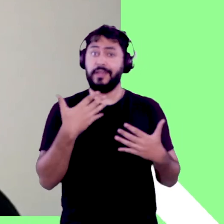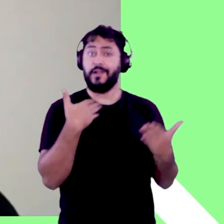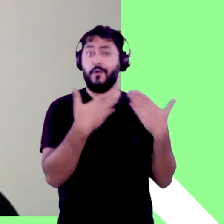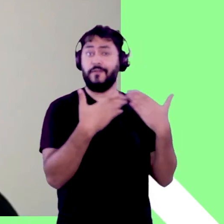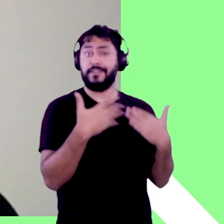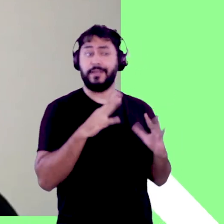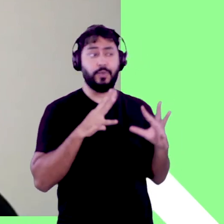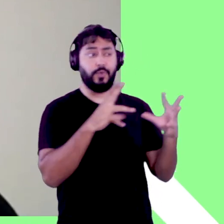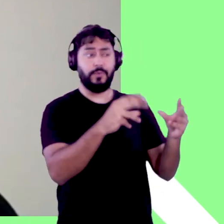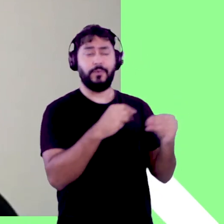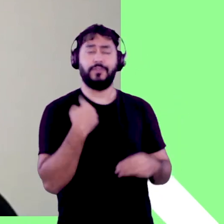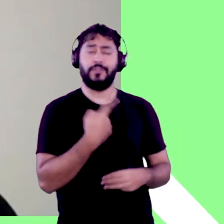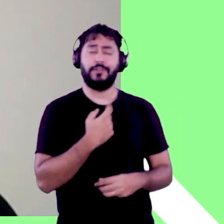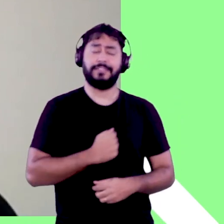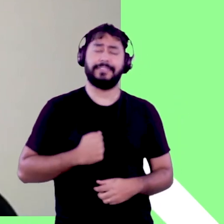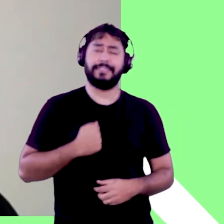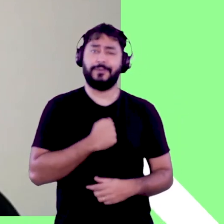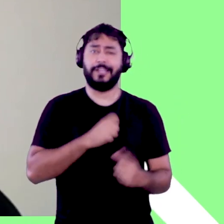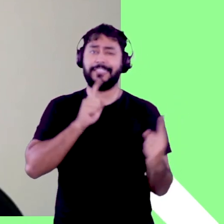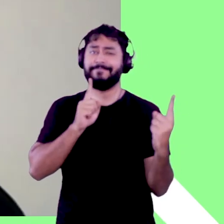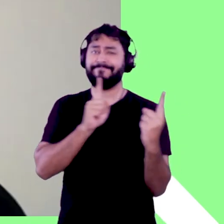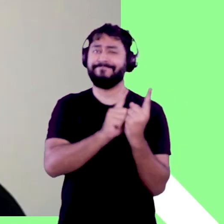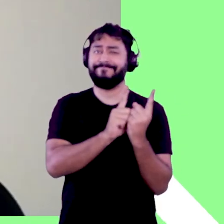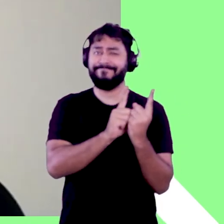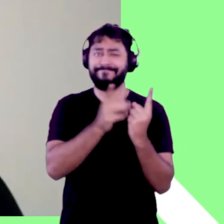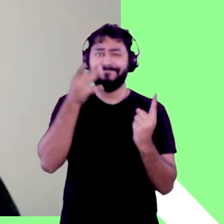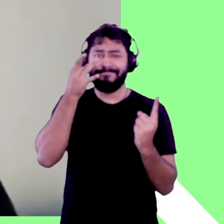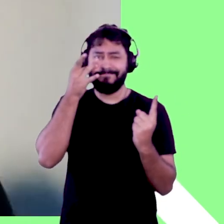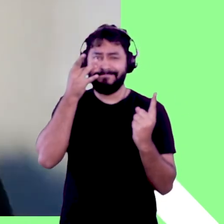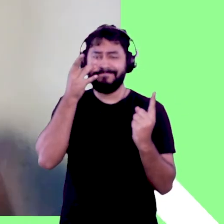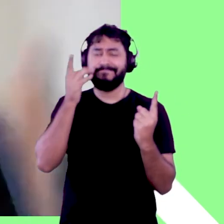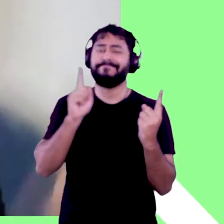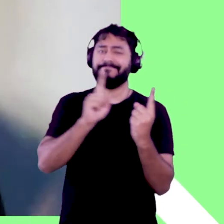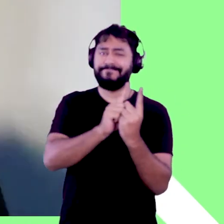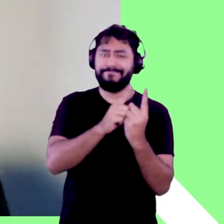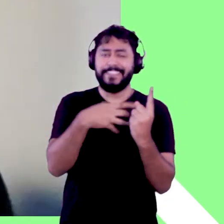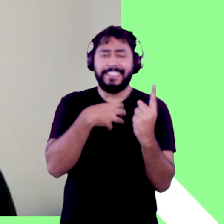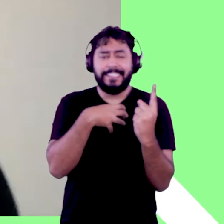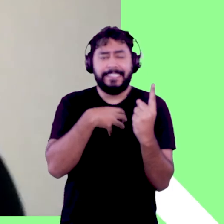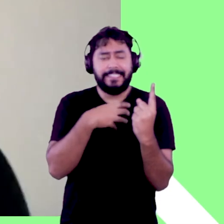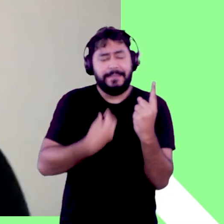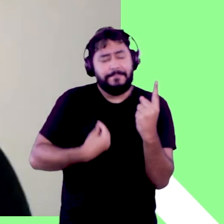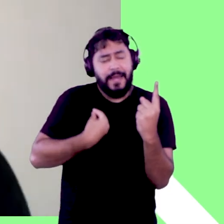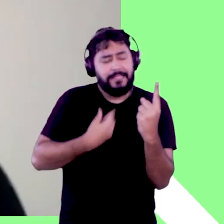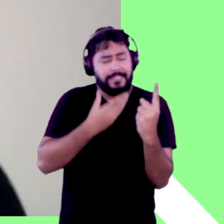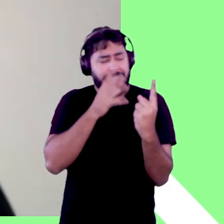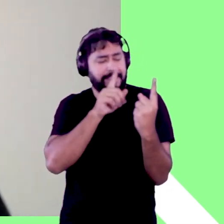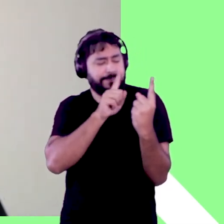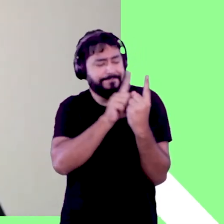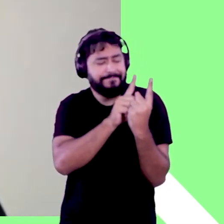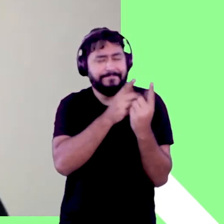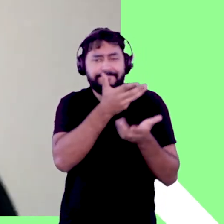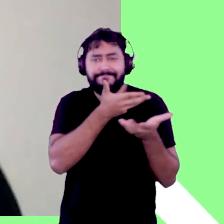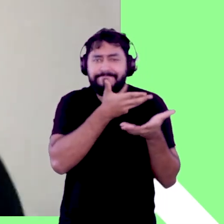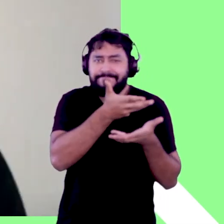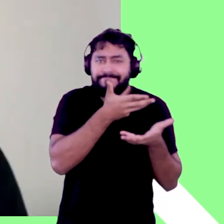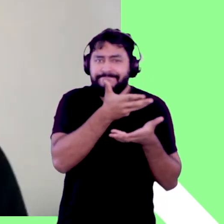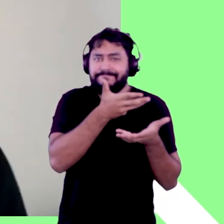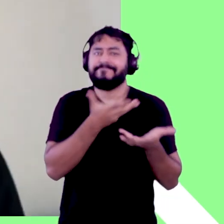gente sente muita falta, viu, gente, de estar junto, de sentir a presença, de conversar, de trocar